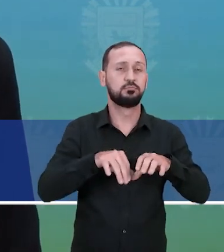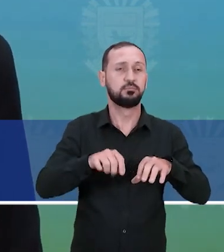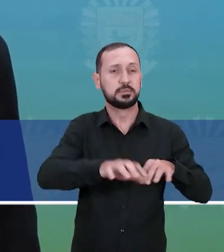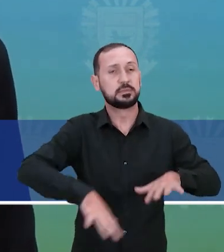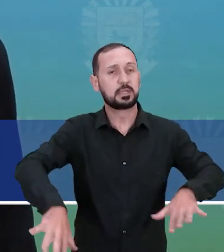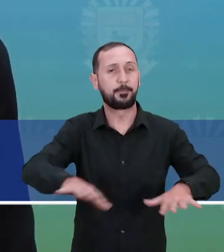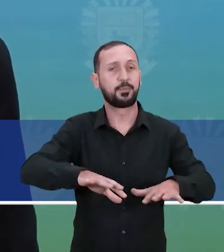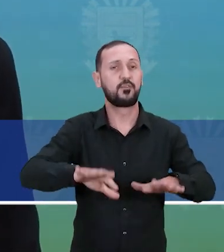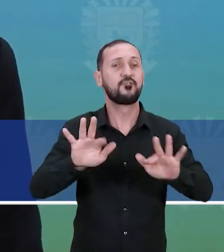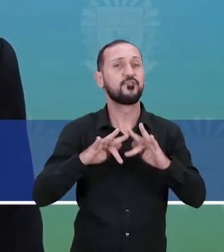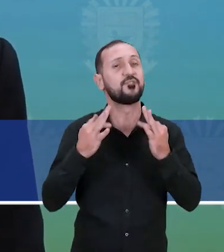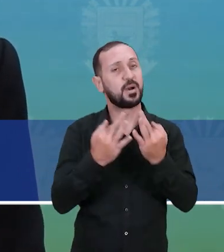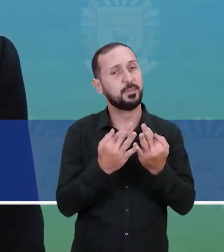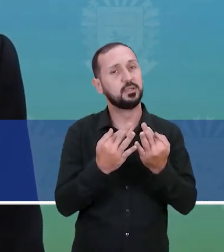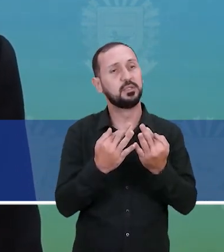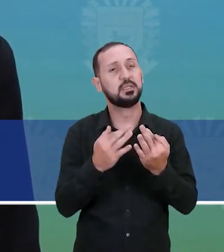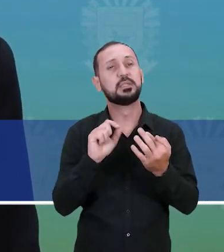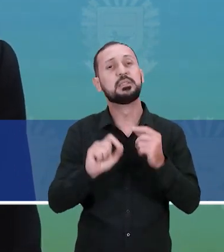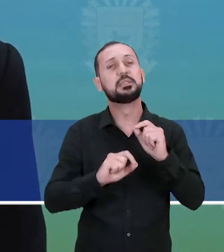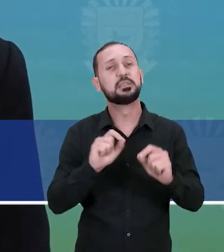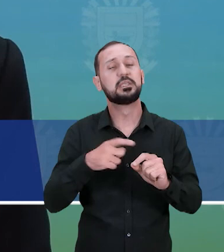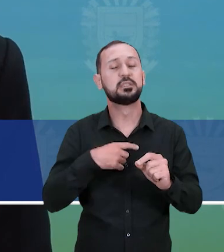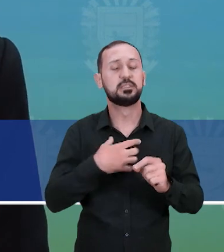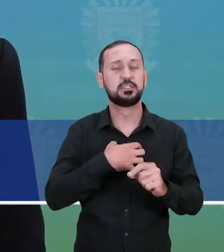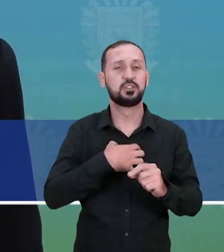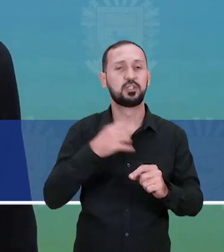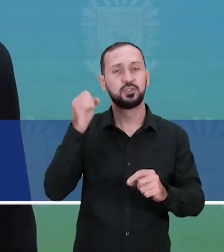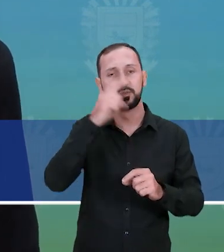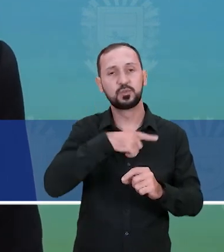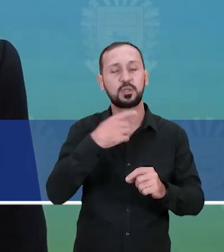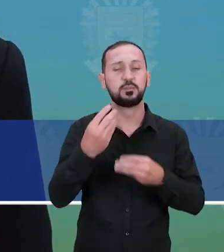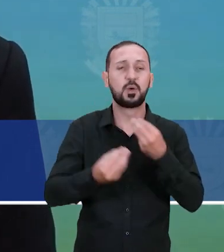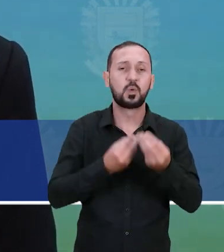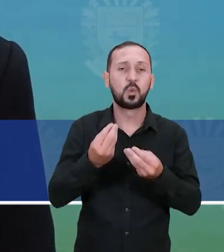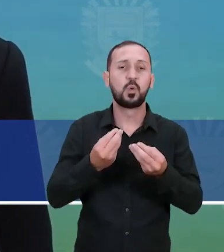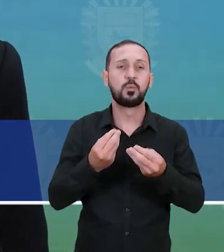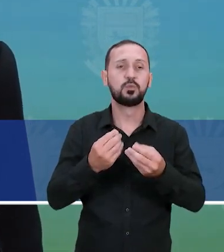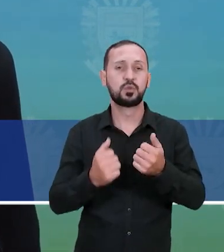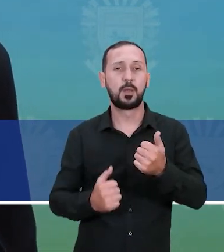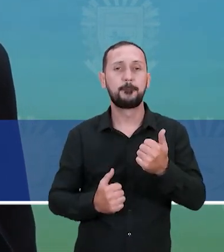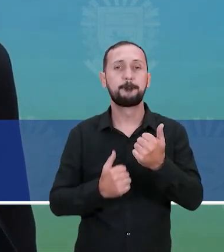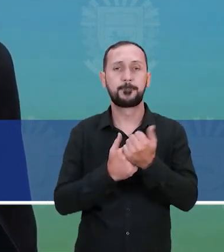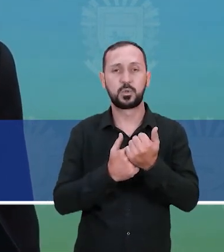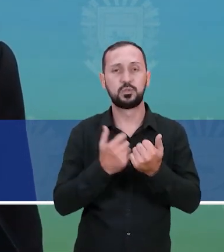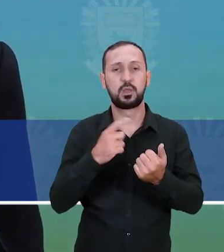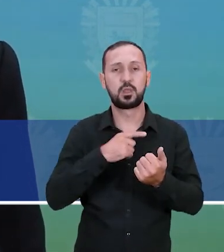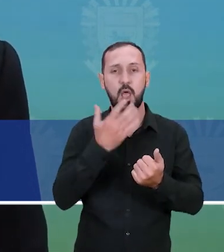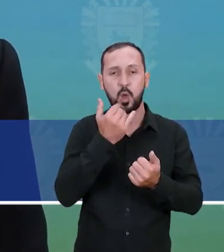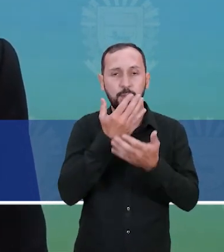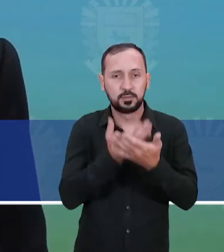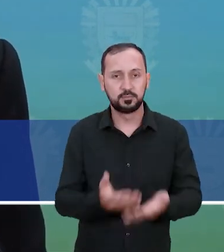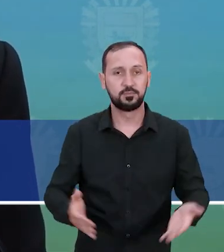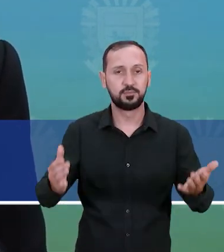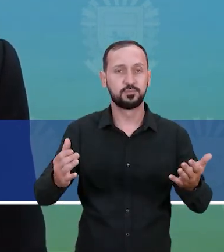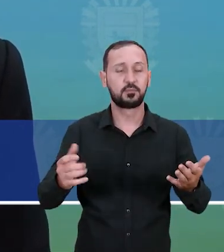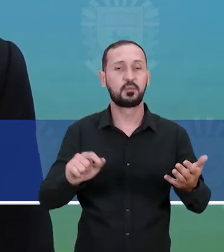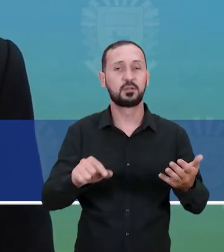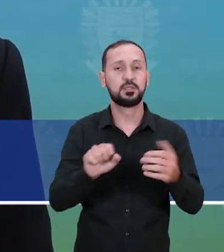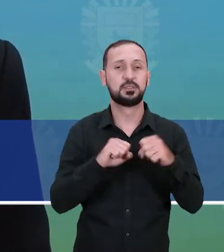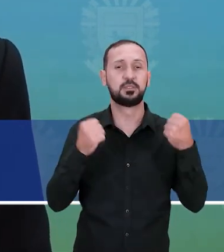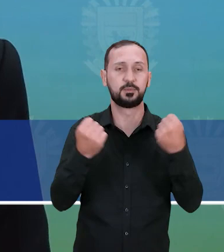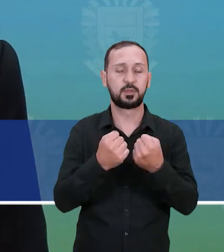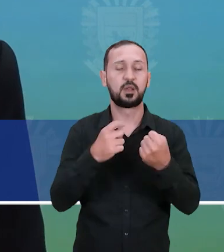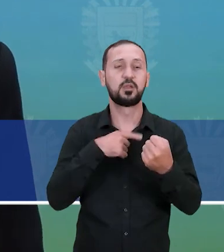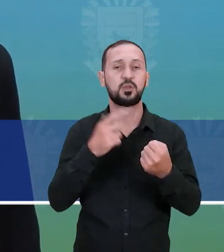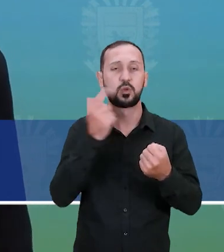campo, famílias que, em tese, teriam dificuldades, né, por falta de apoio de ter esses alimentos na mesa. Então, o seminário